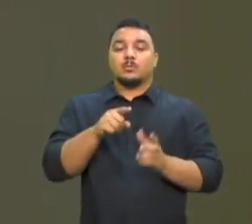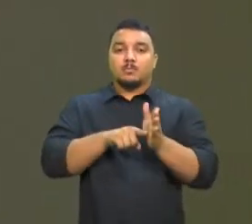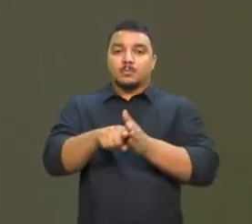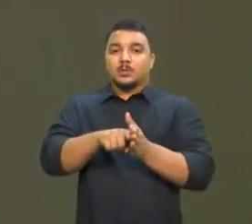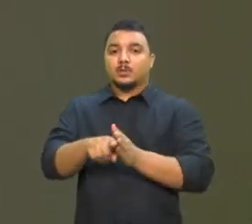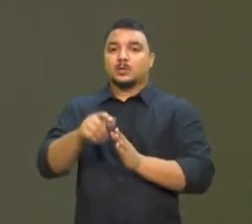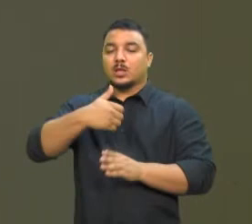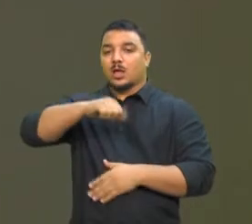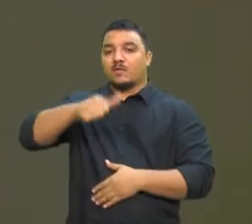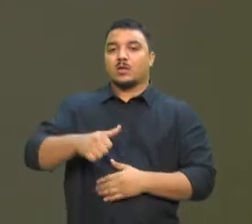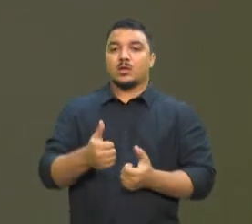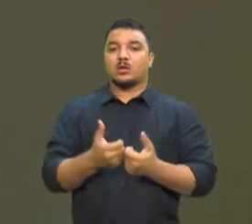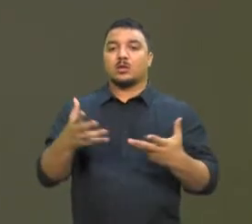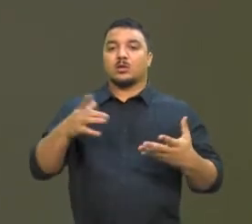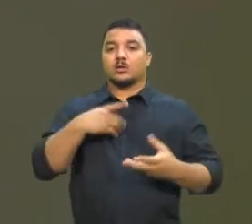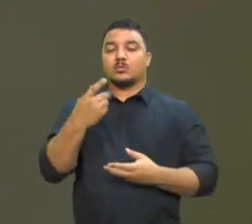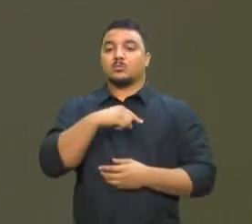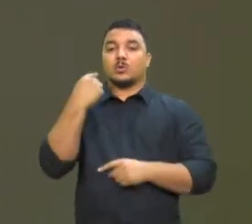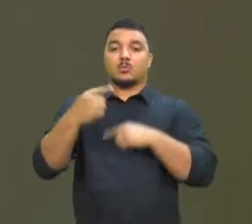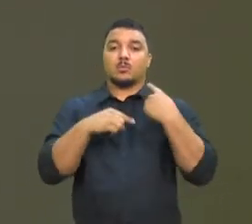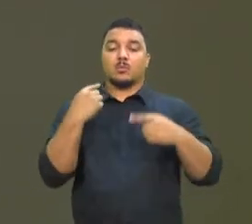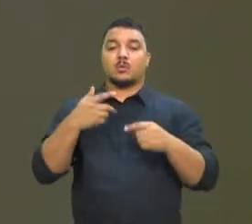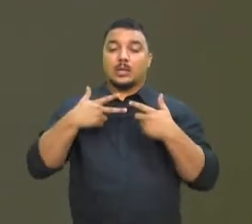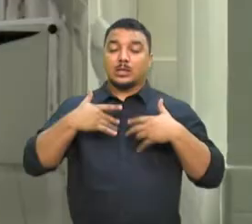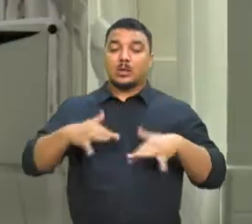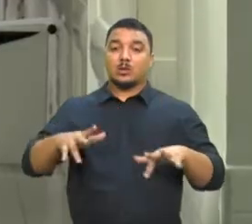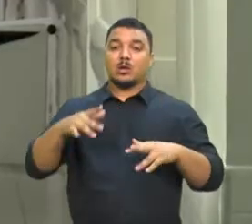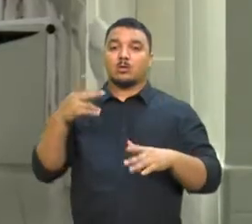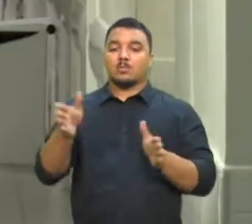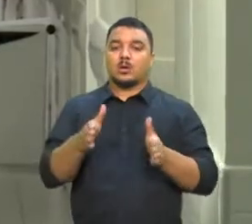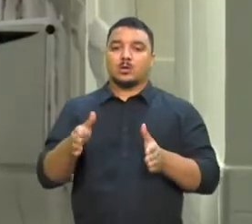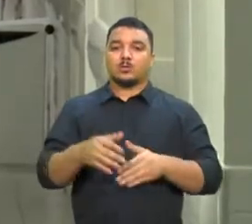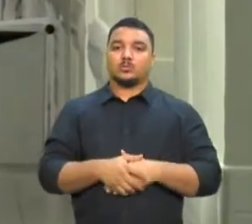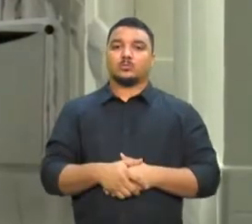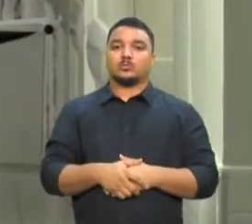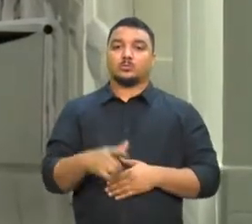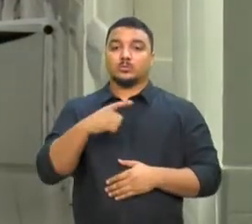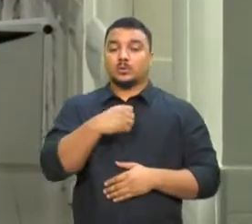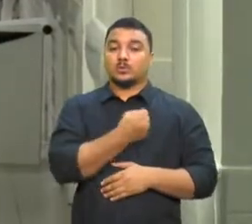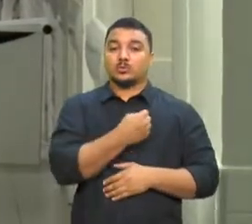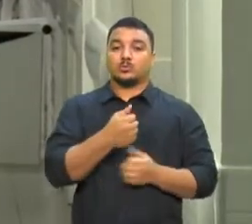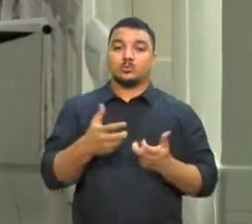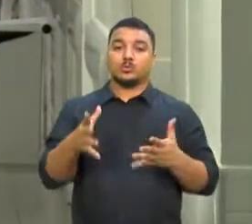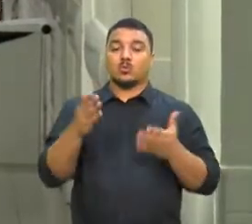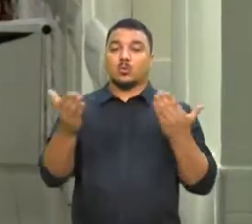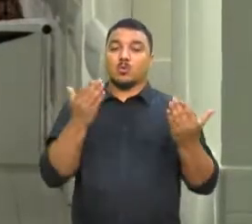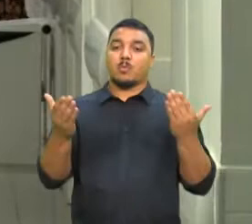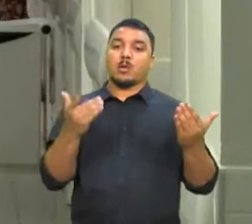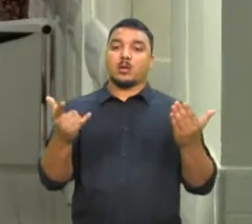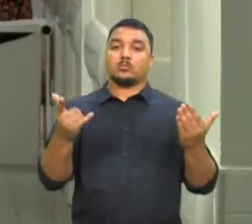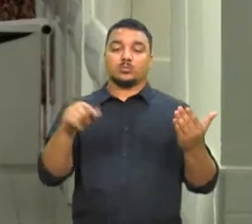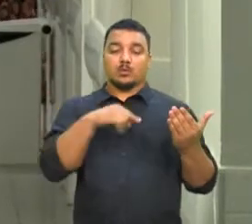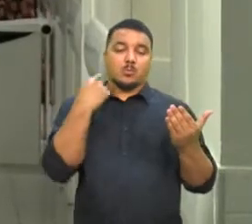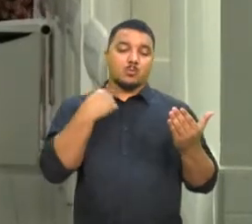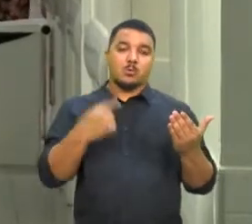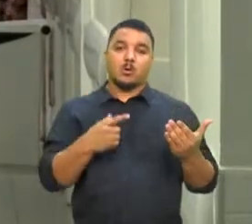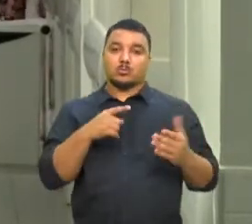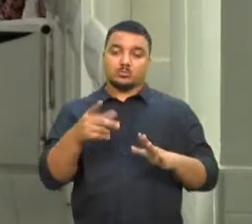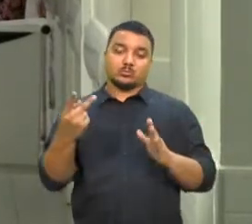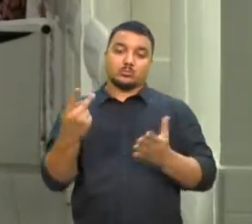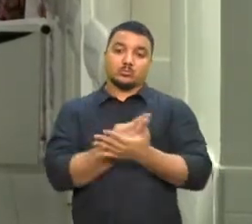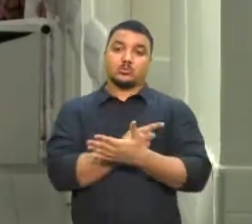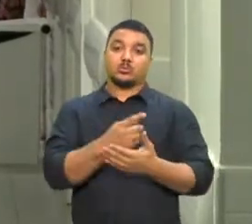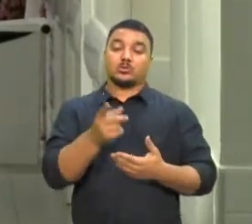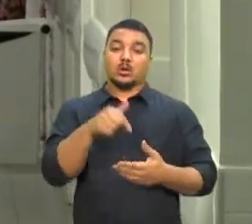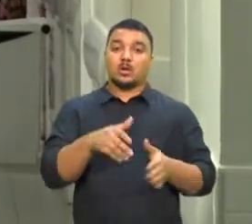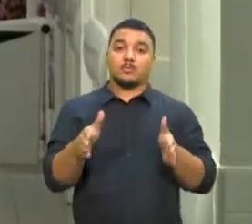a quantidade de mortes naturais para o período. Os números foram comparados com a mortalidade registrada